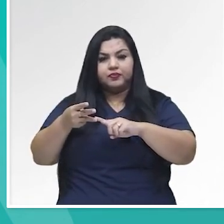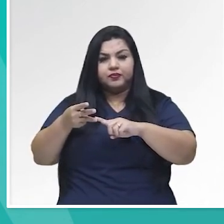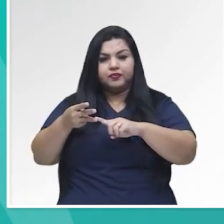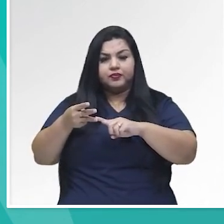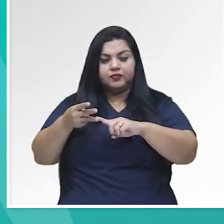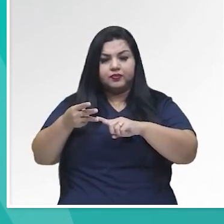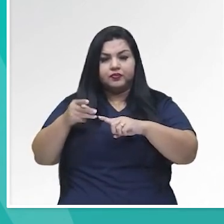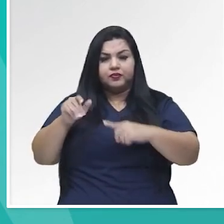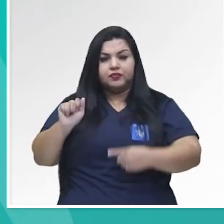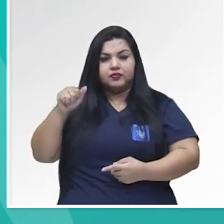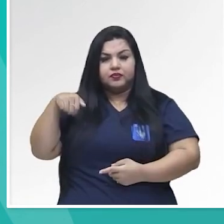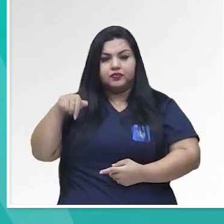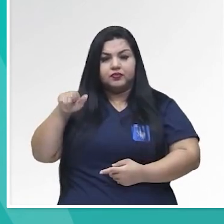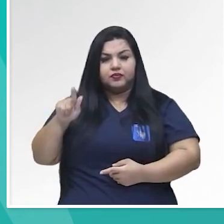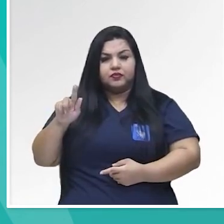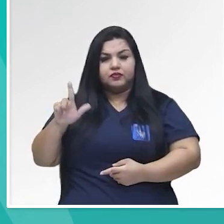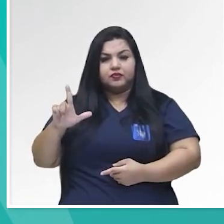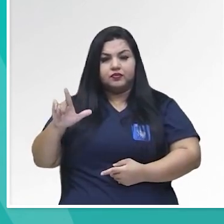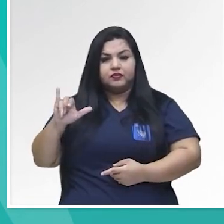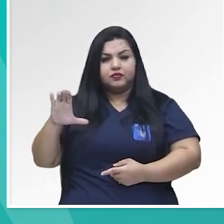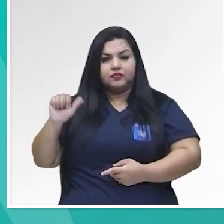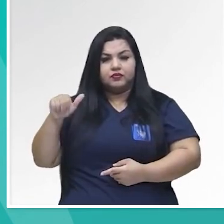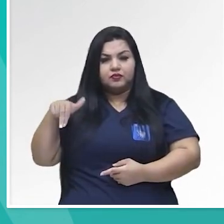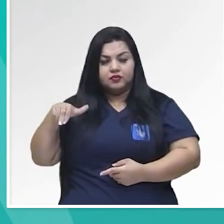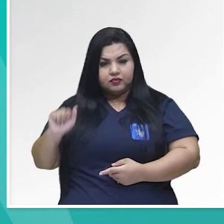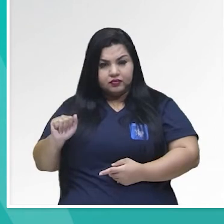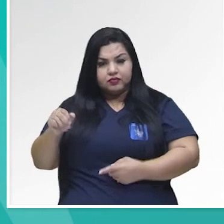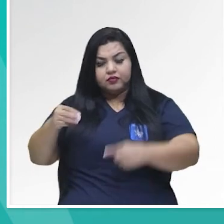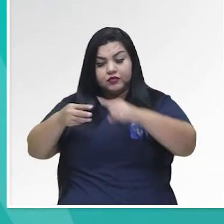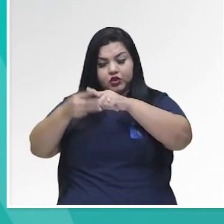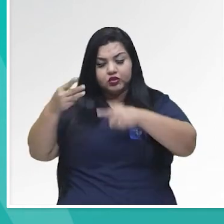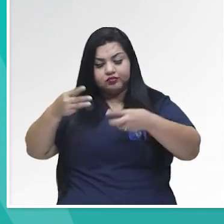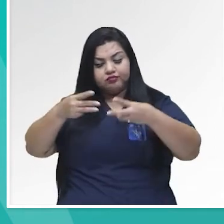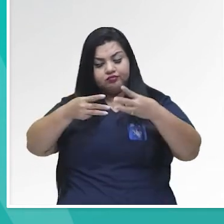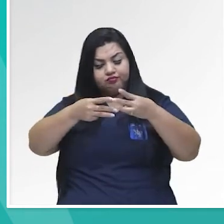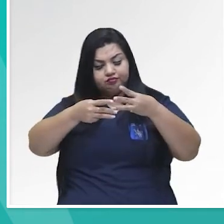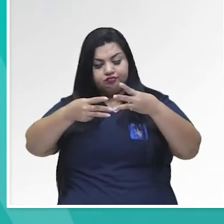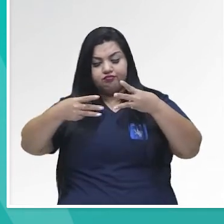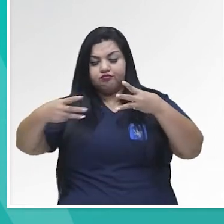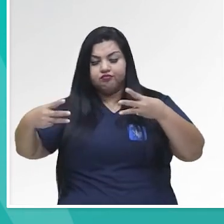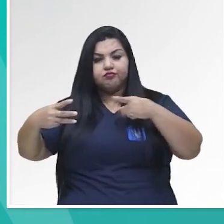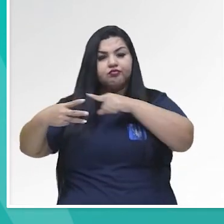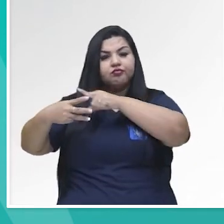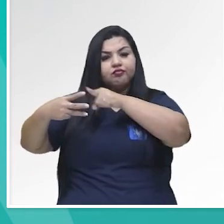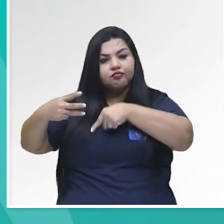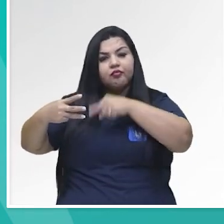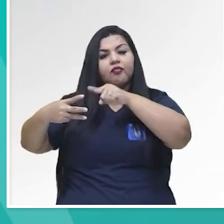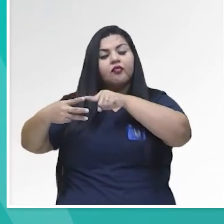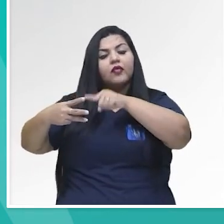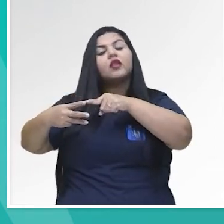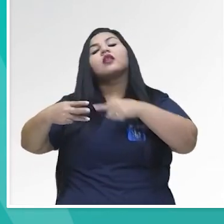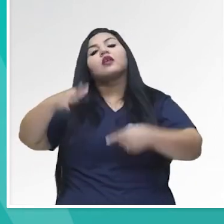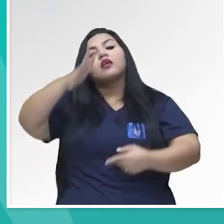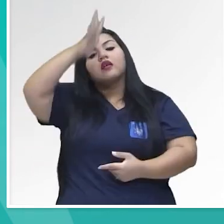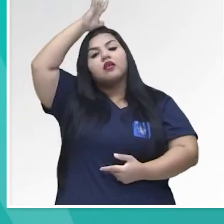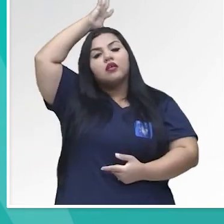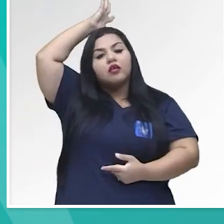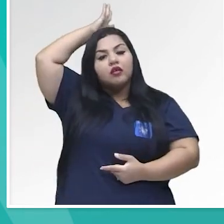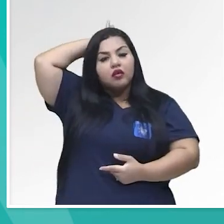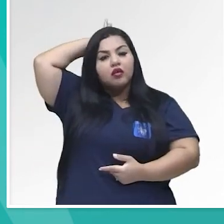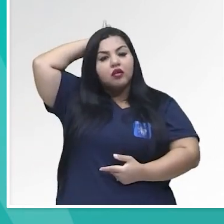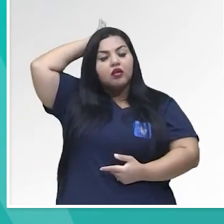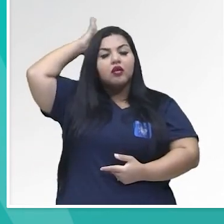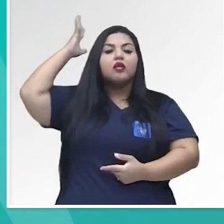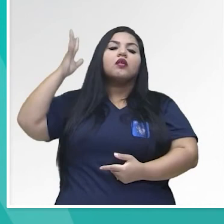Anglicana, né? Que são também do ramo das igrejas católicas. Então, a Igreja Católica Romana, ela, de certa forma, ela vai